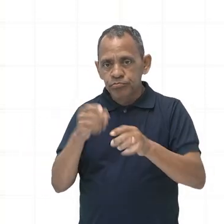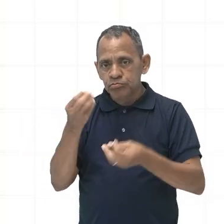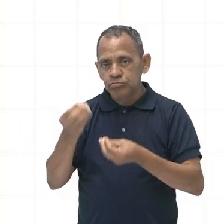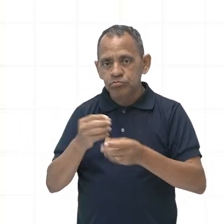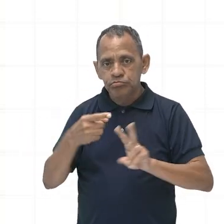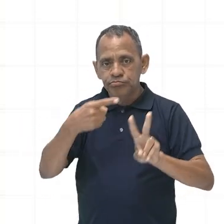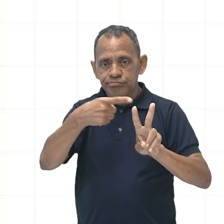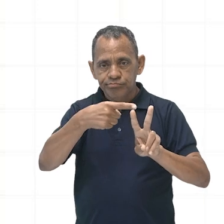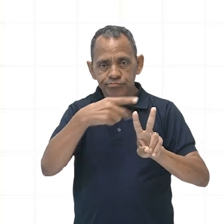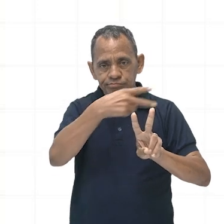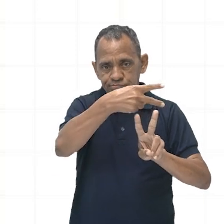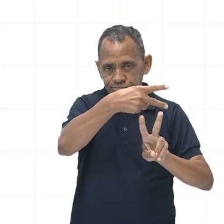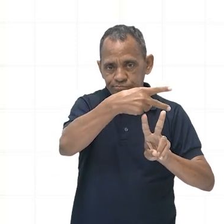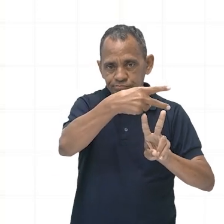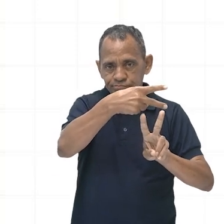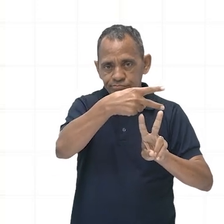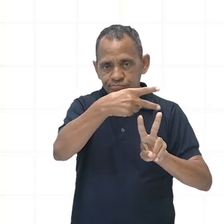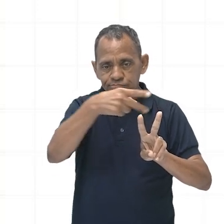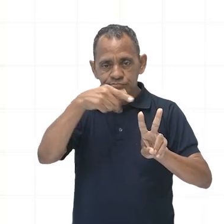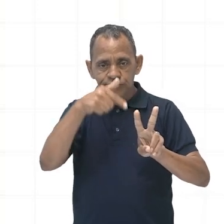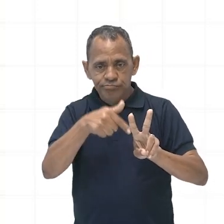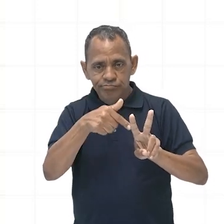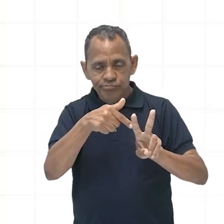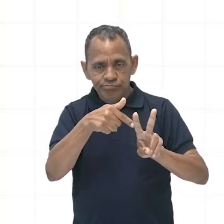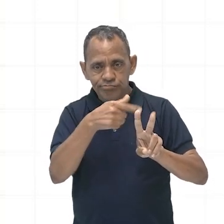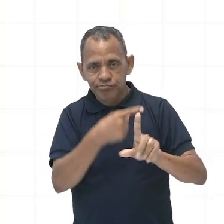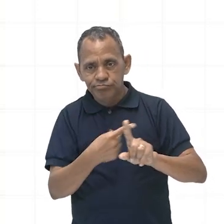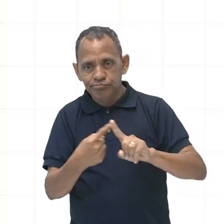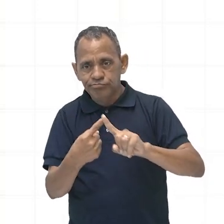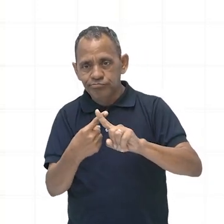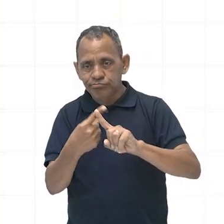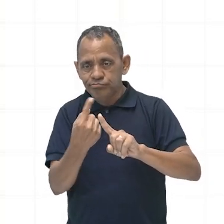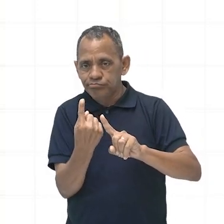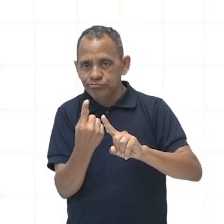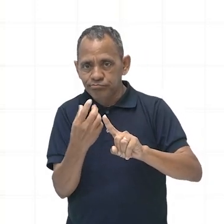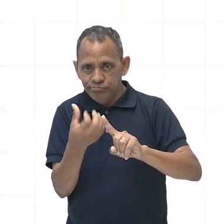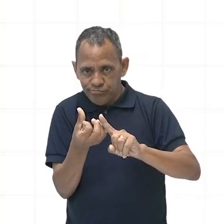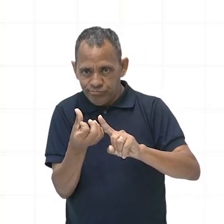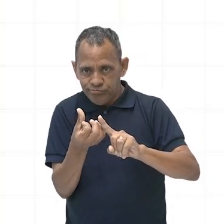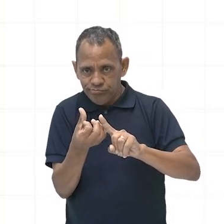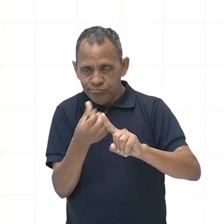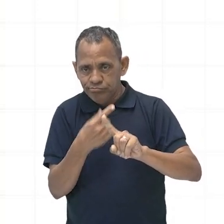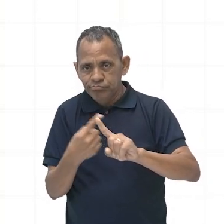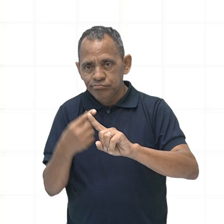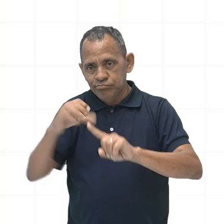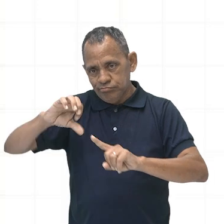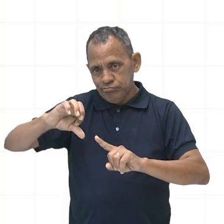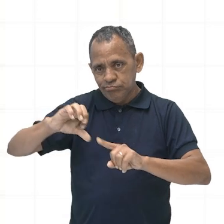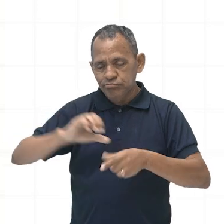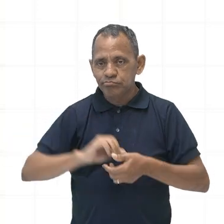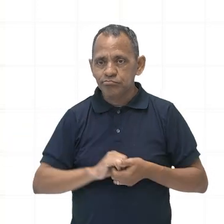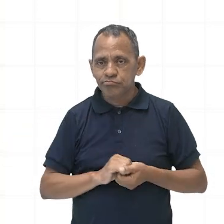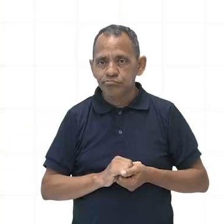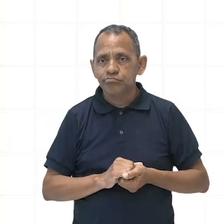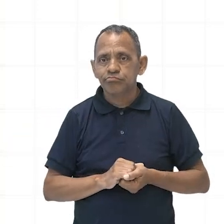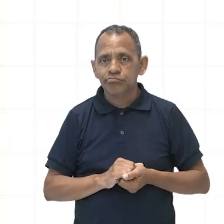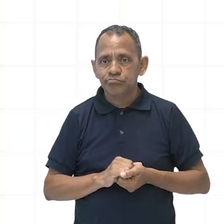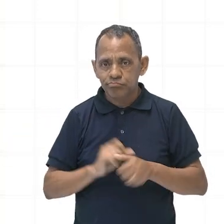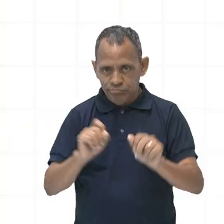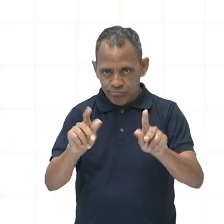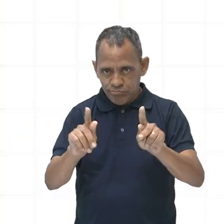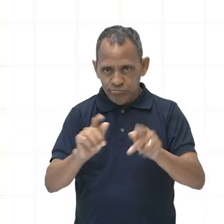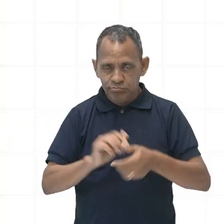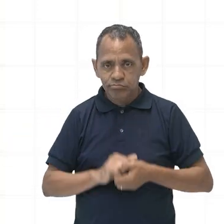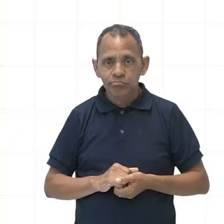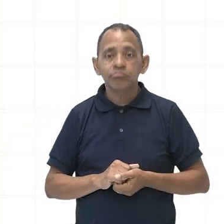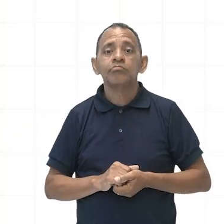raiz quadrada de 7 vezes 16 vezes 9. Tudo bem?